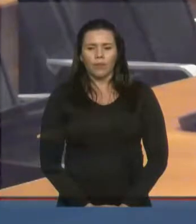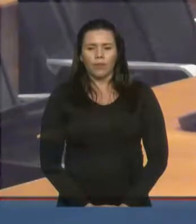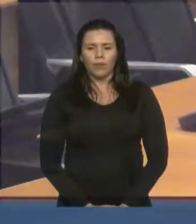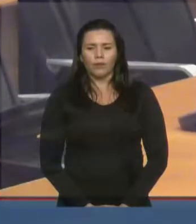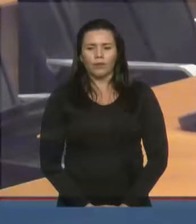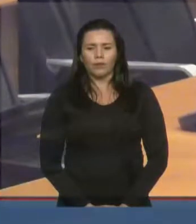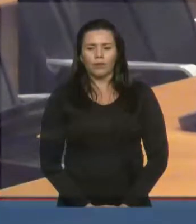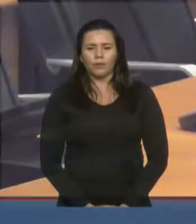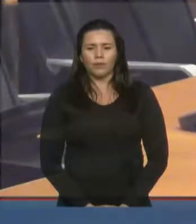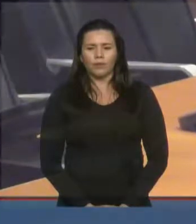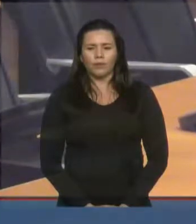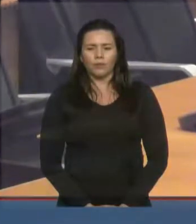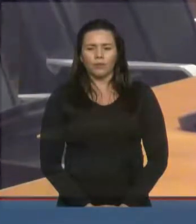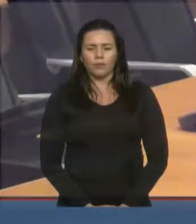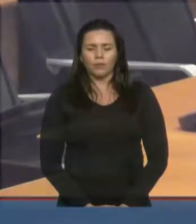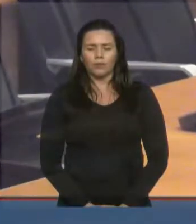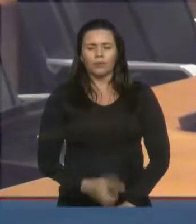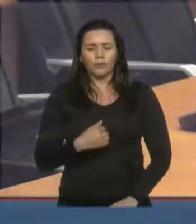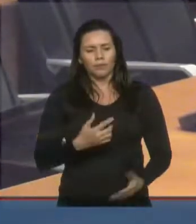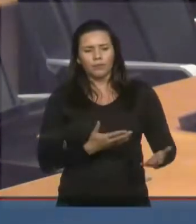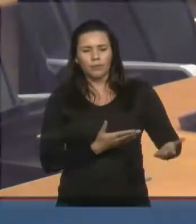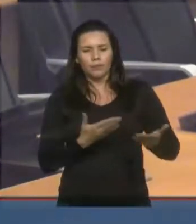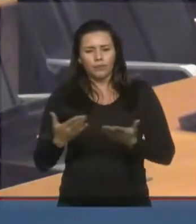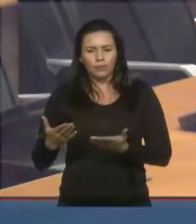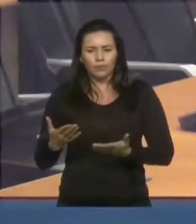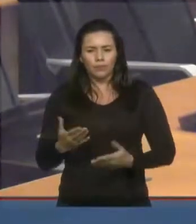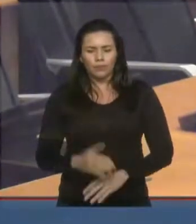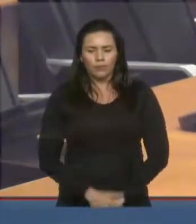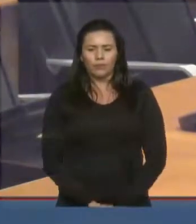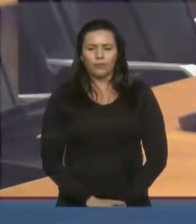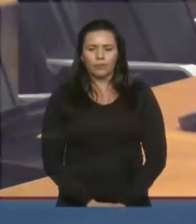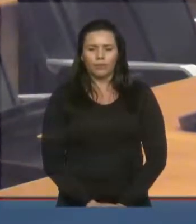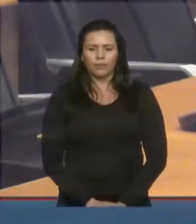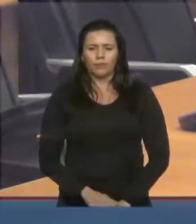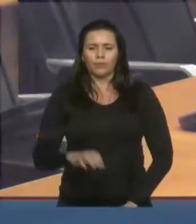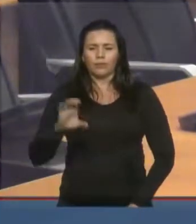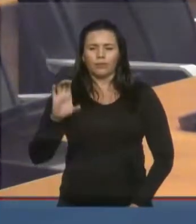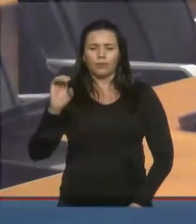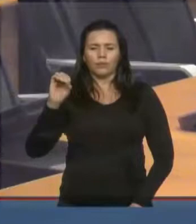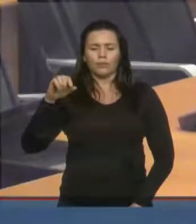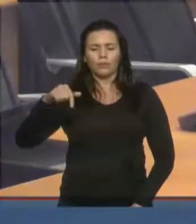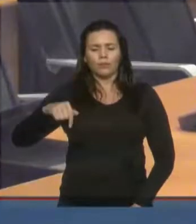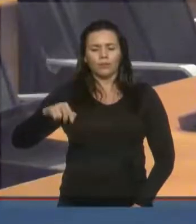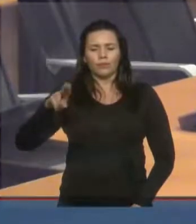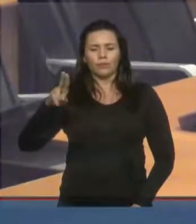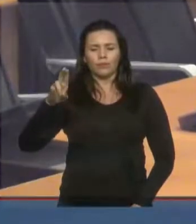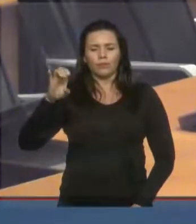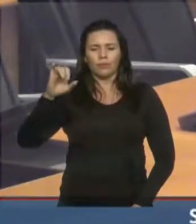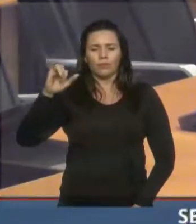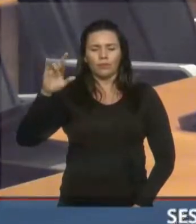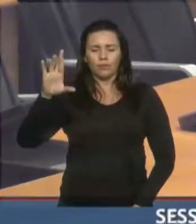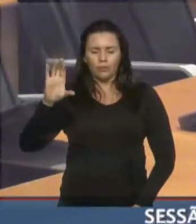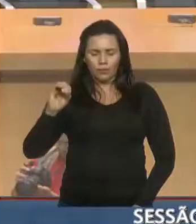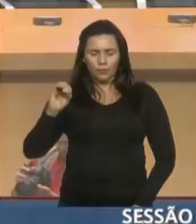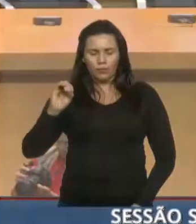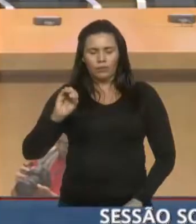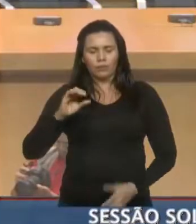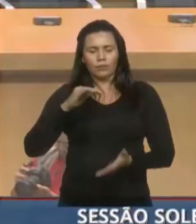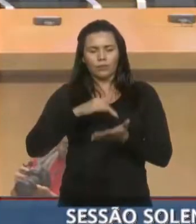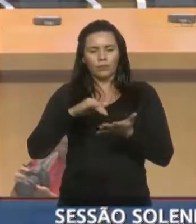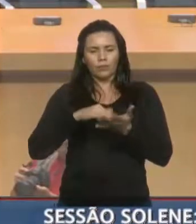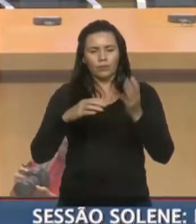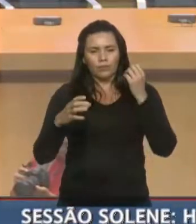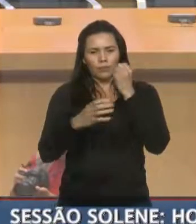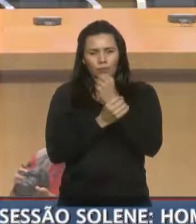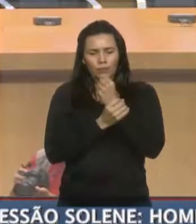Convido o excelentíssimo senhor Érico Coqueiro, secretário municipal de Segurança com Cidadania, neste ato